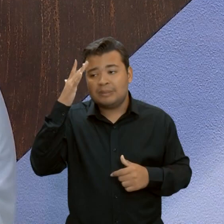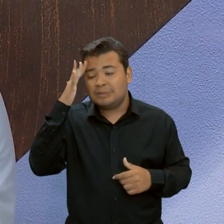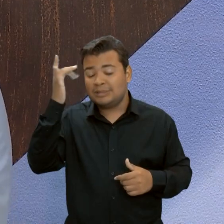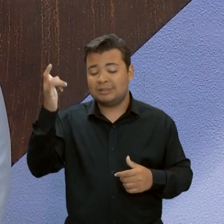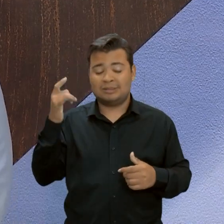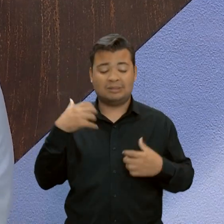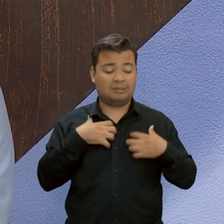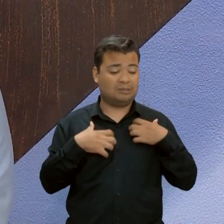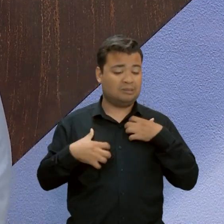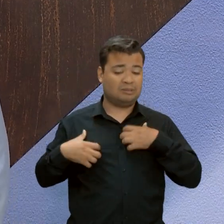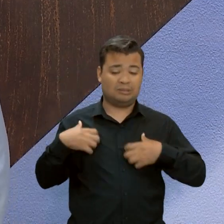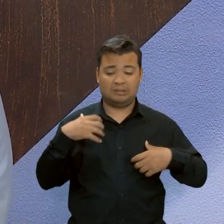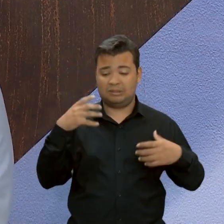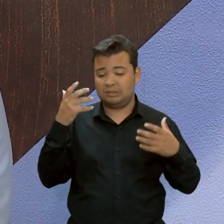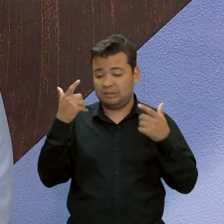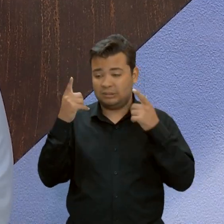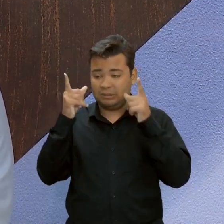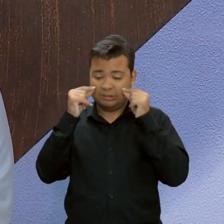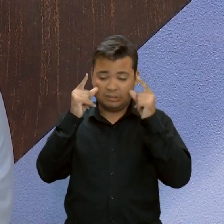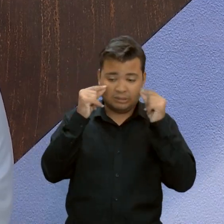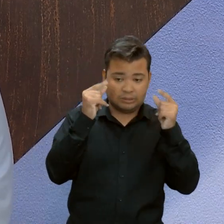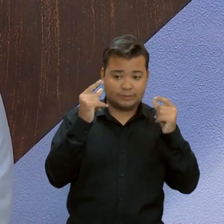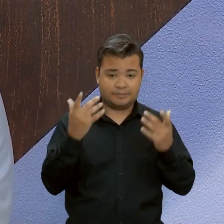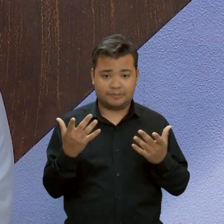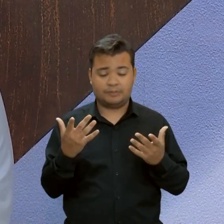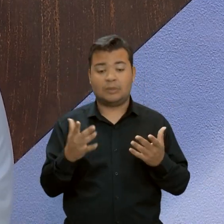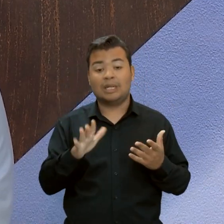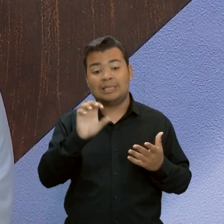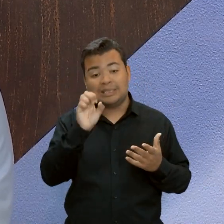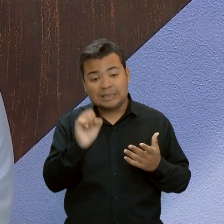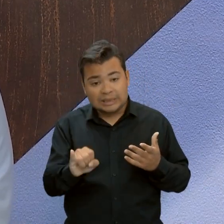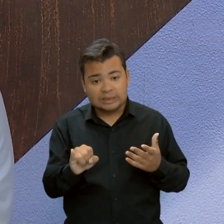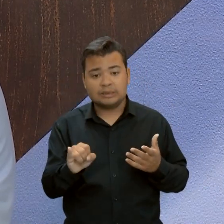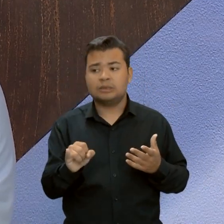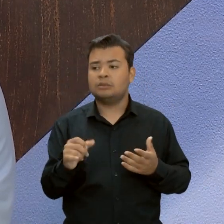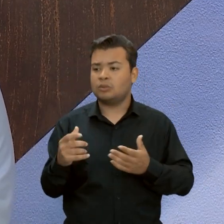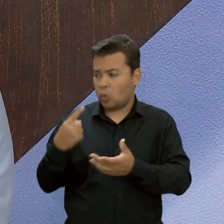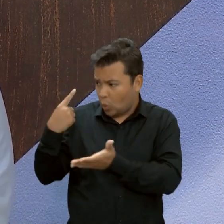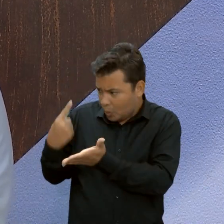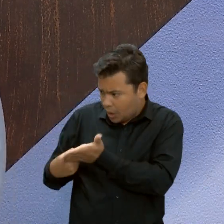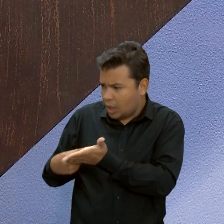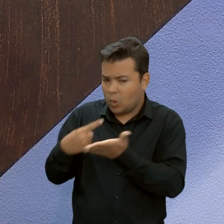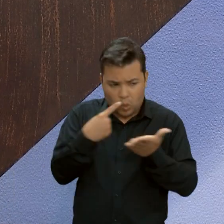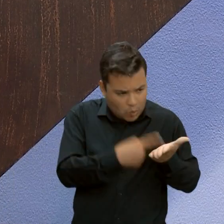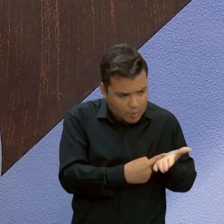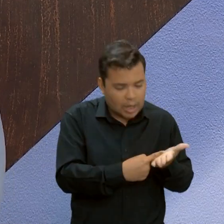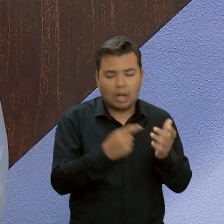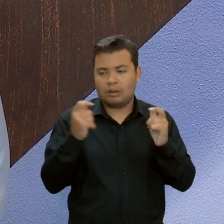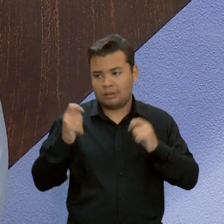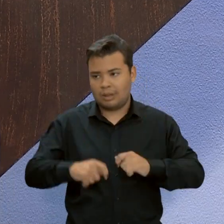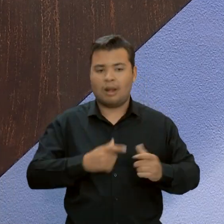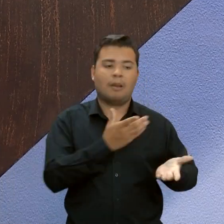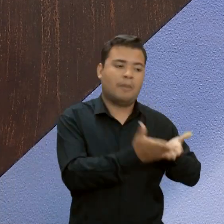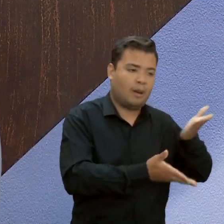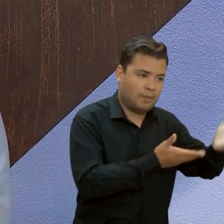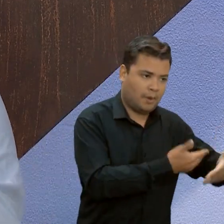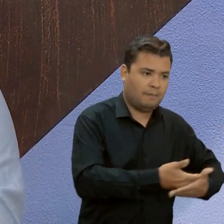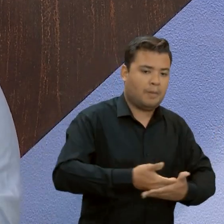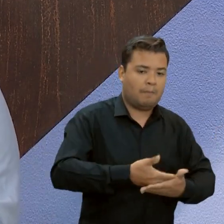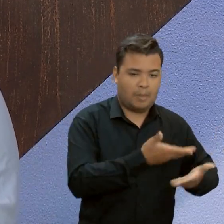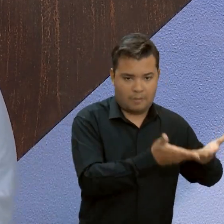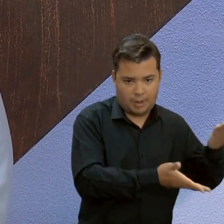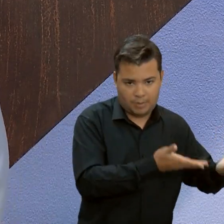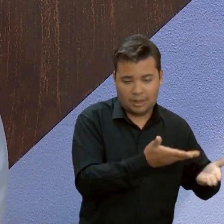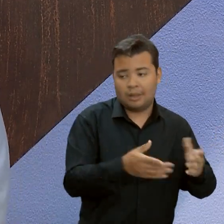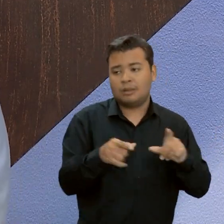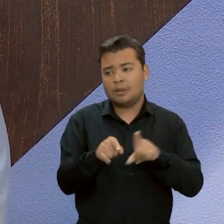paciência, cuidado. Então, dividindo bem, eu acho que isso favorece demais, tanto para a criança, né, que vai ser bem atendida, e